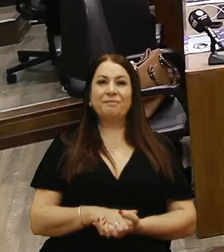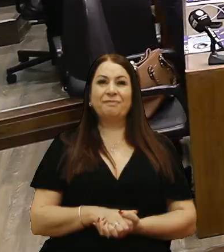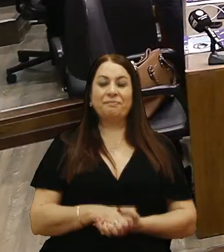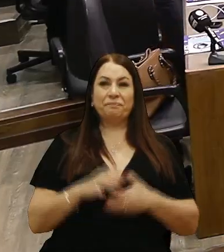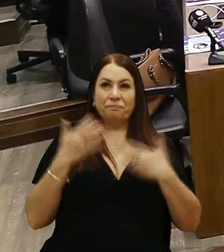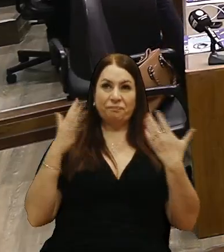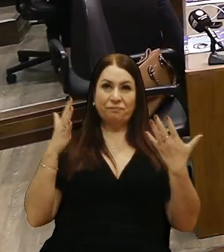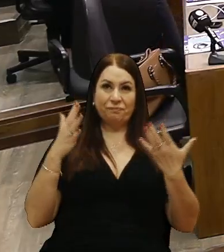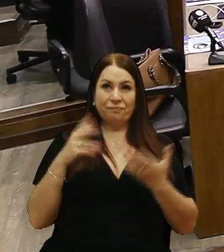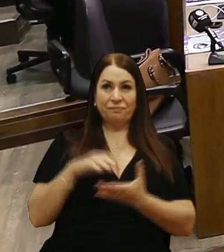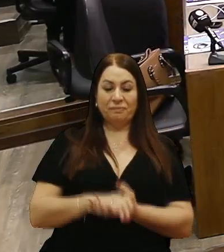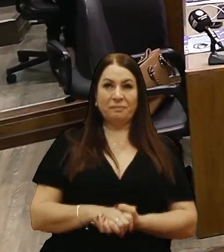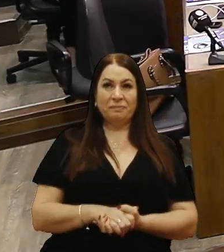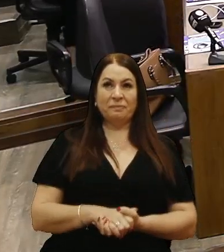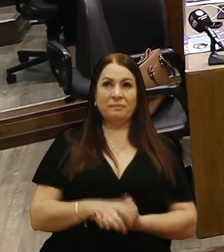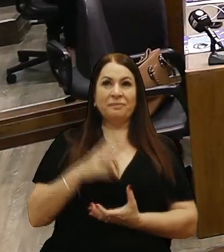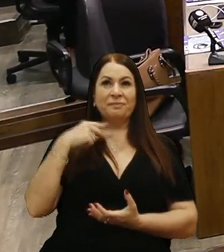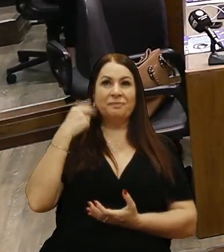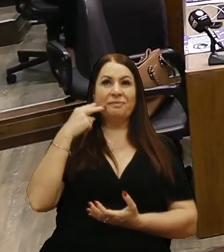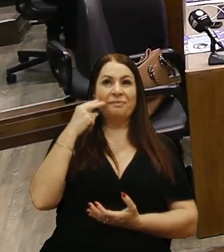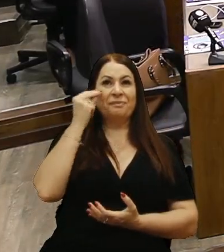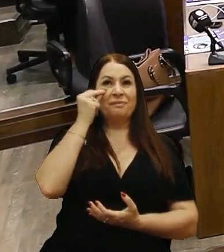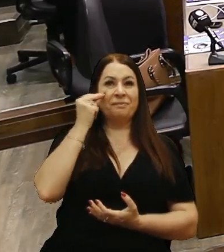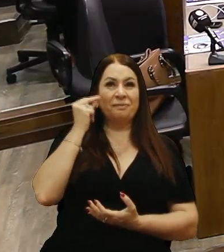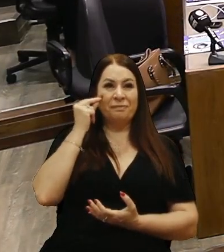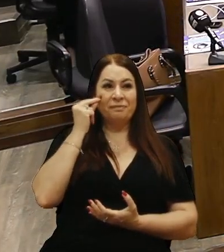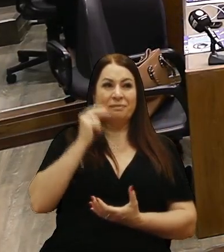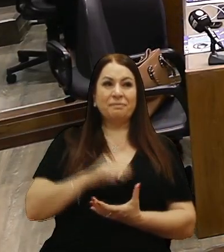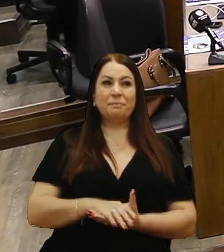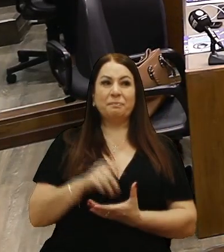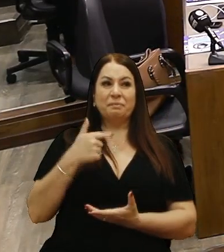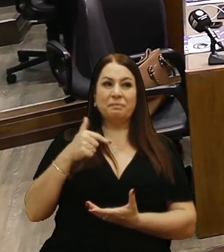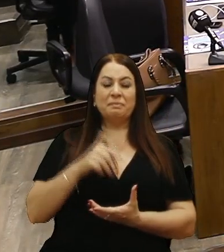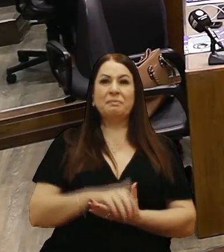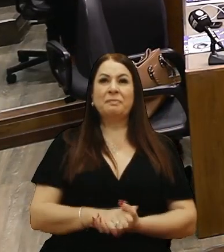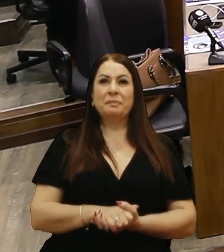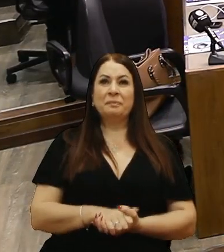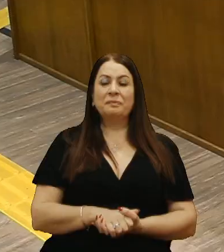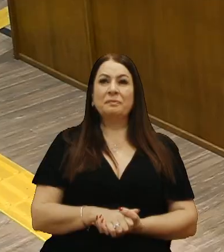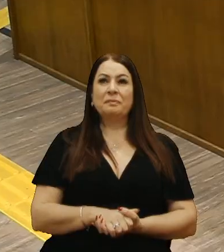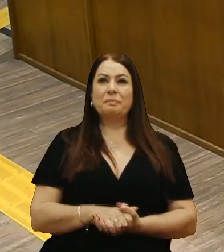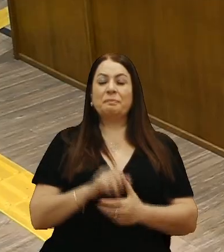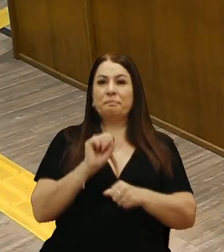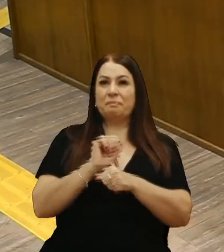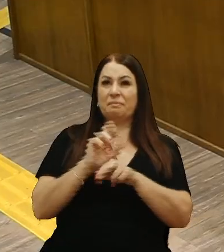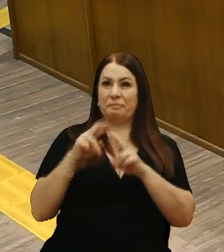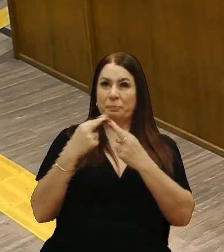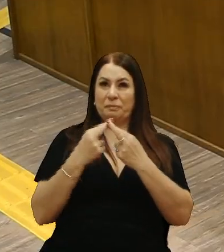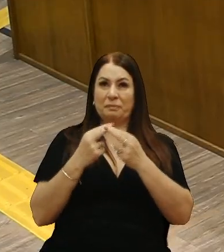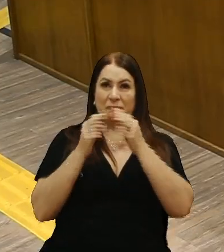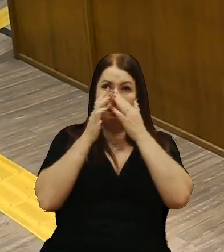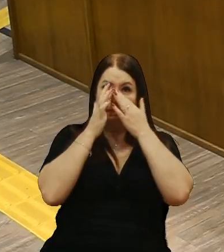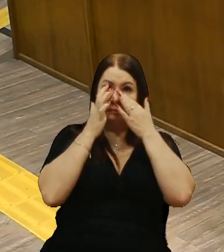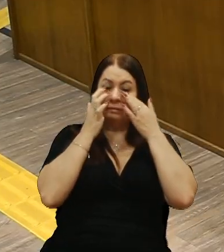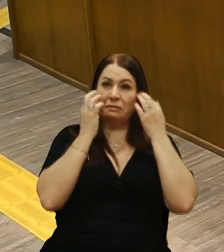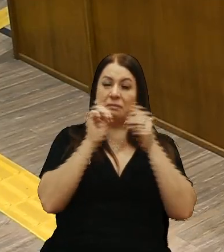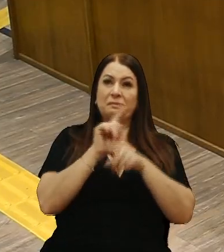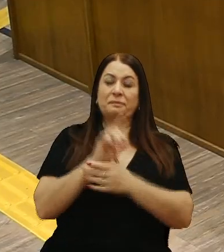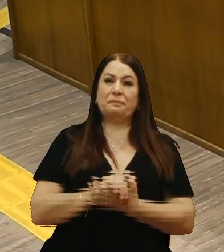Parabéns, vereador Cláudio Libardi. Parabéns pelo seu trabalho. Vamos suspender a sessão para fazer